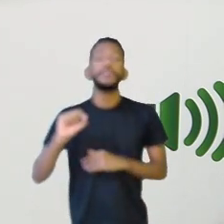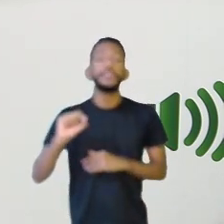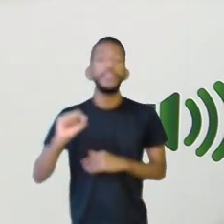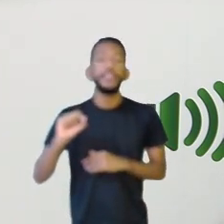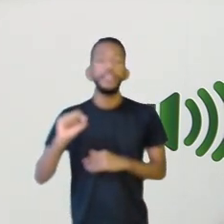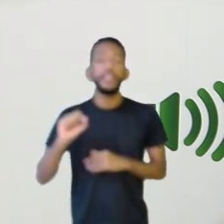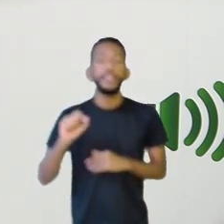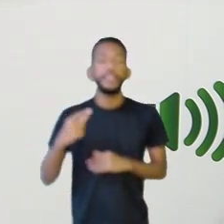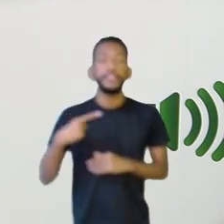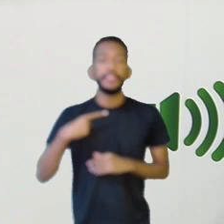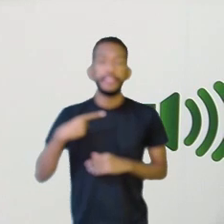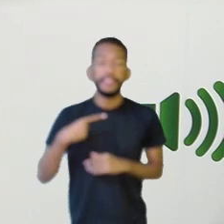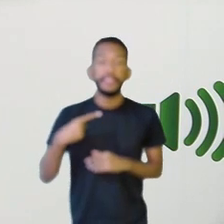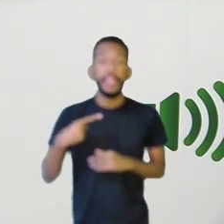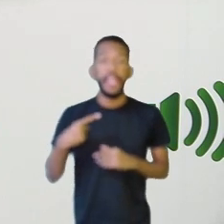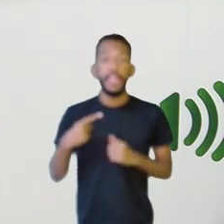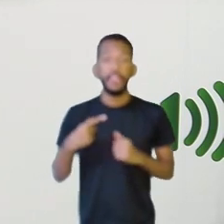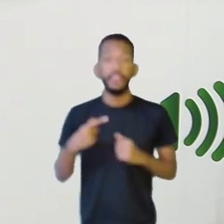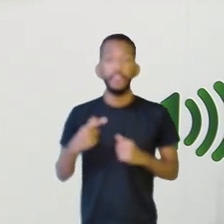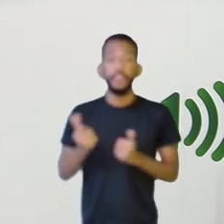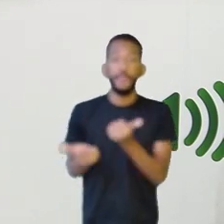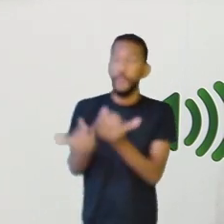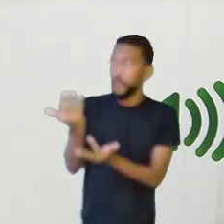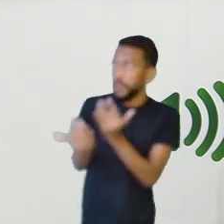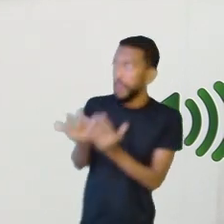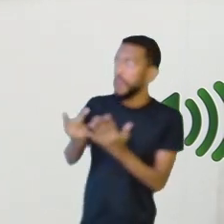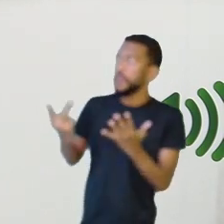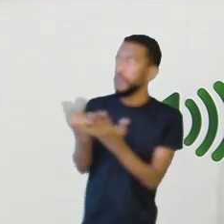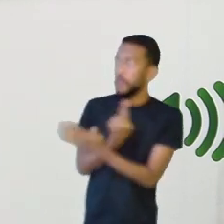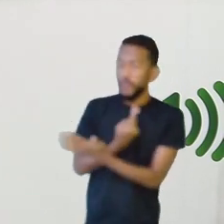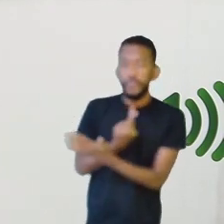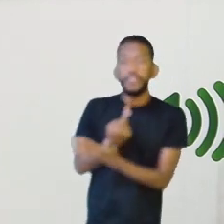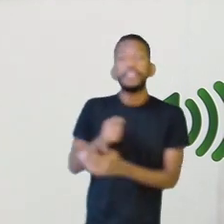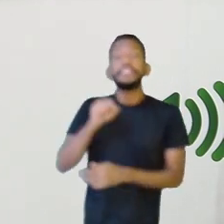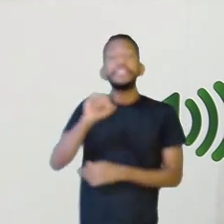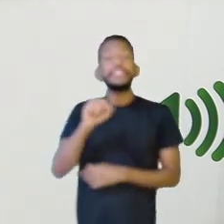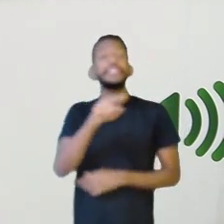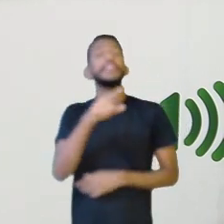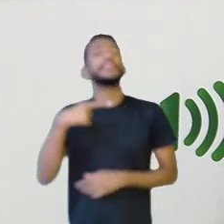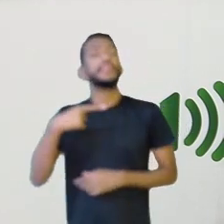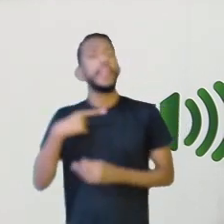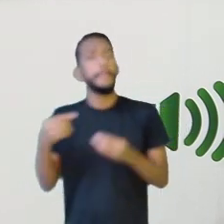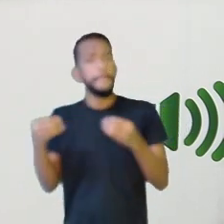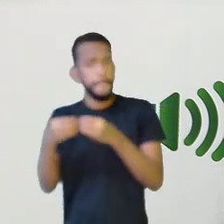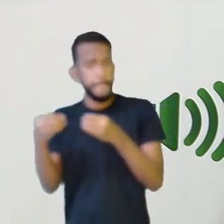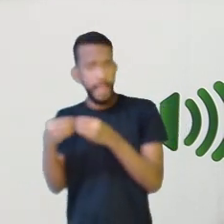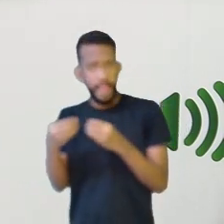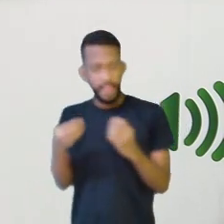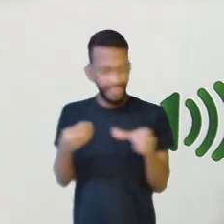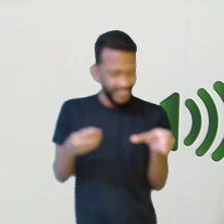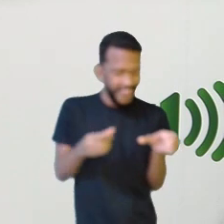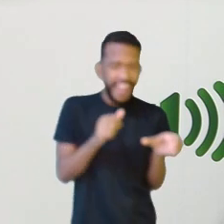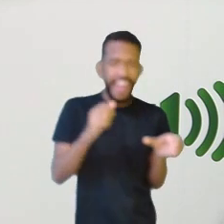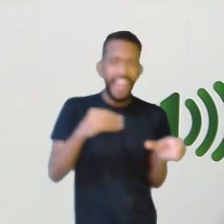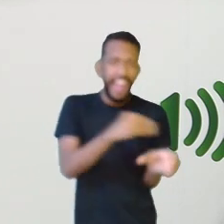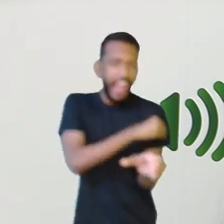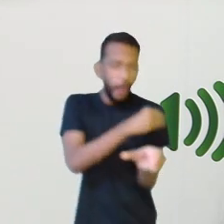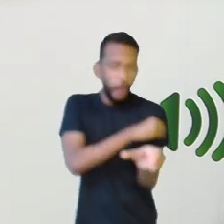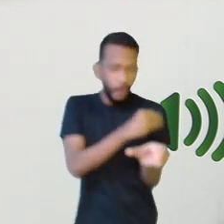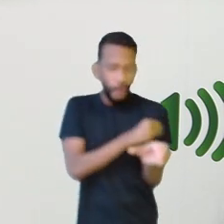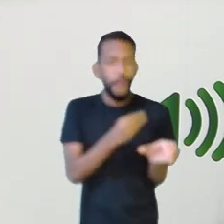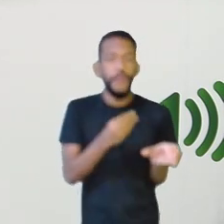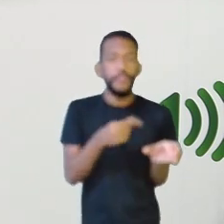um fósforo, um isqueiro, e ele estiver próximo desta garrafinha de álcool,